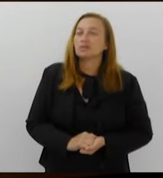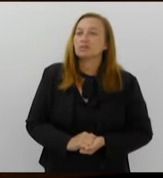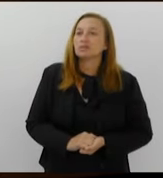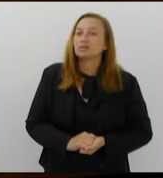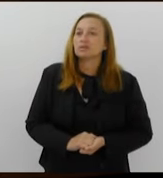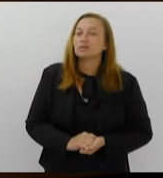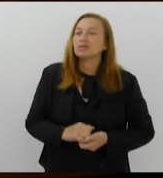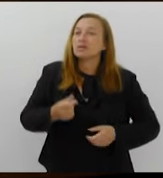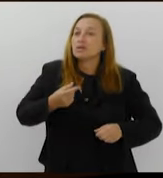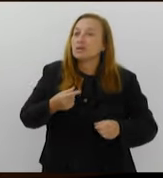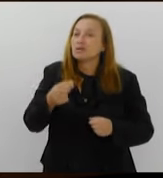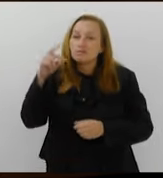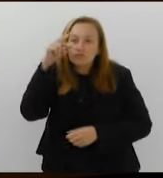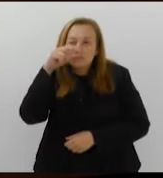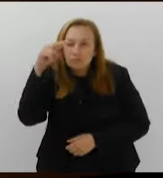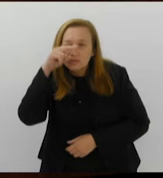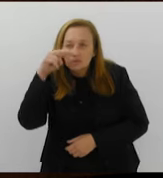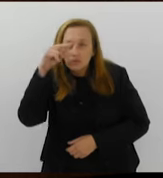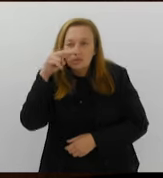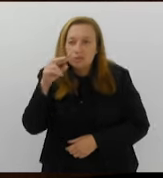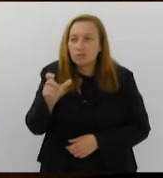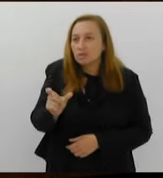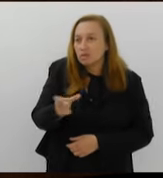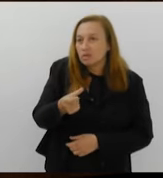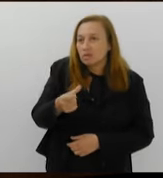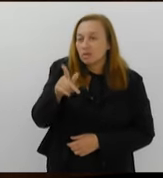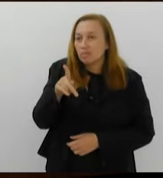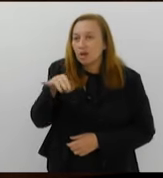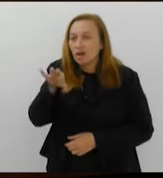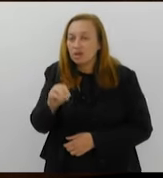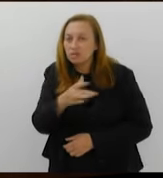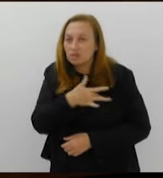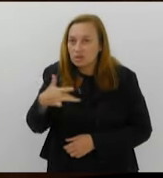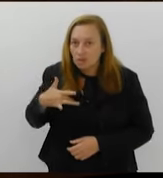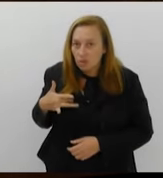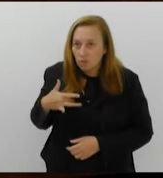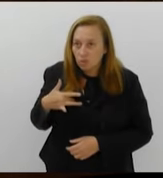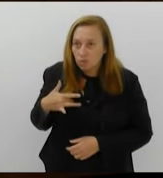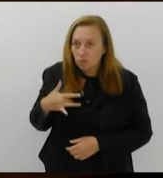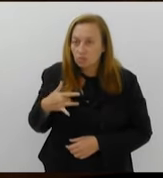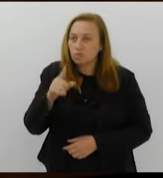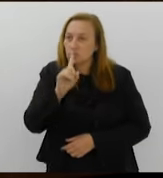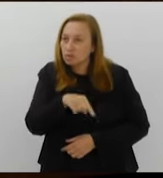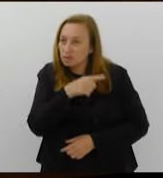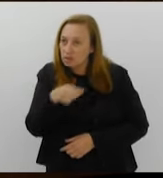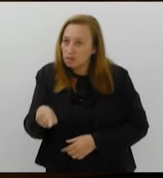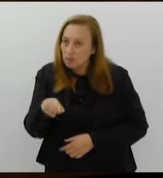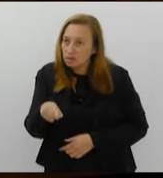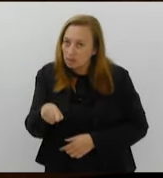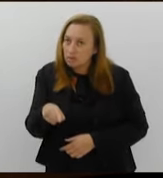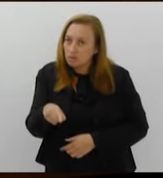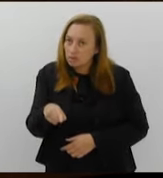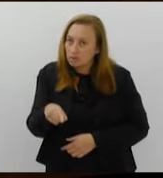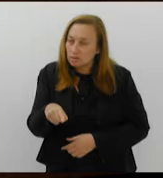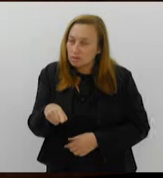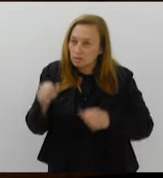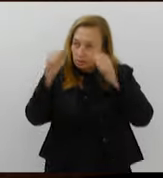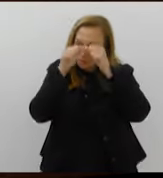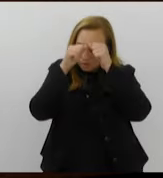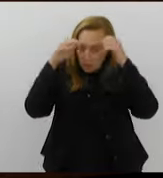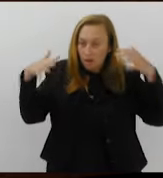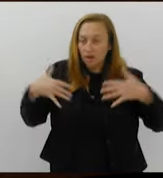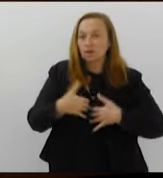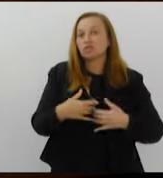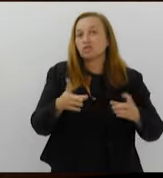para investigar a questão dos planos, da atuação dos planos de saúde no cancelamento unilateral do atendimento